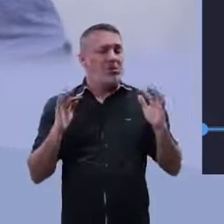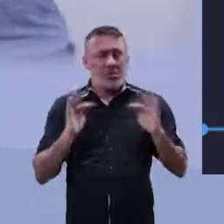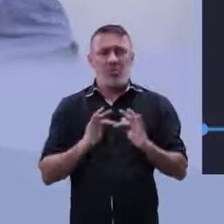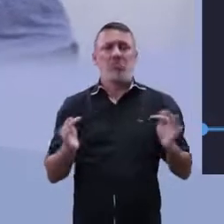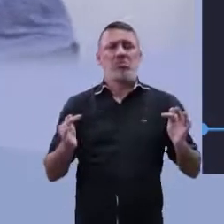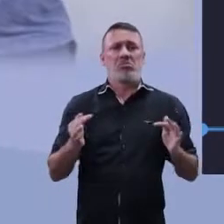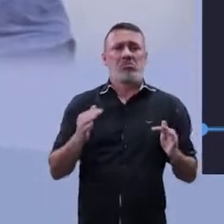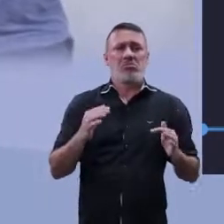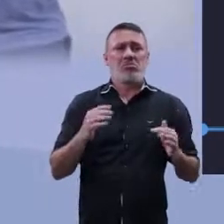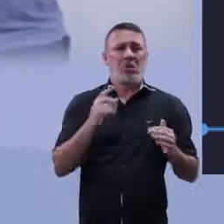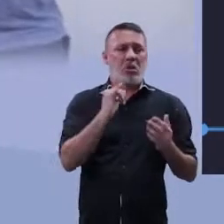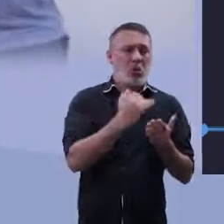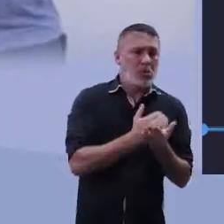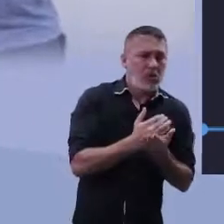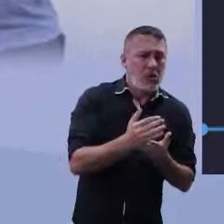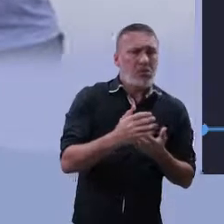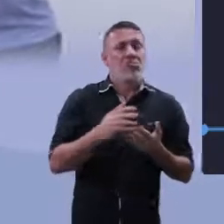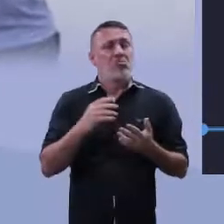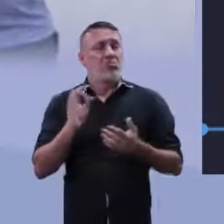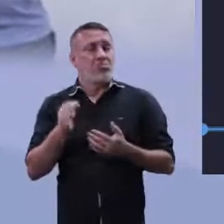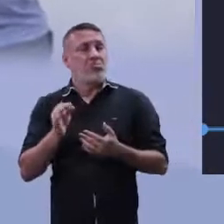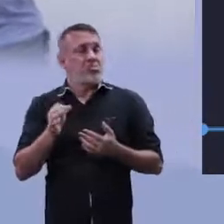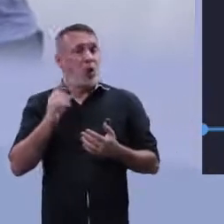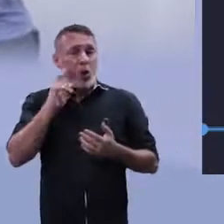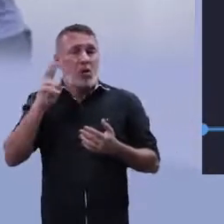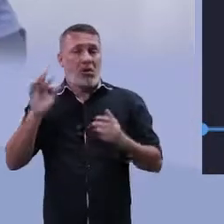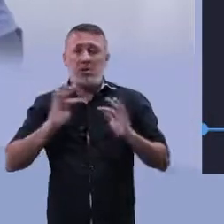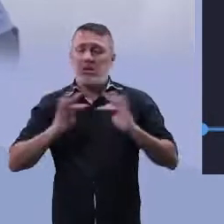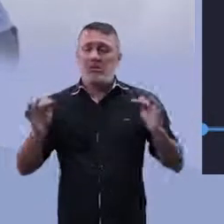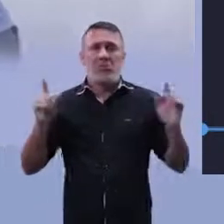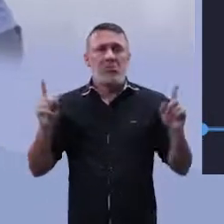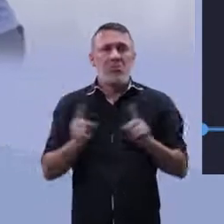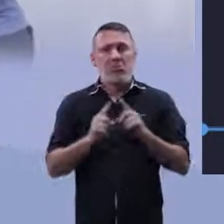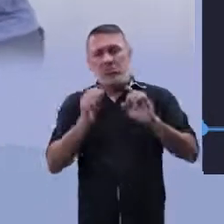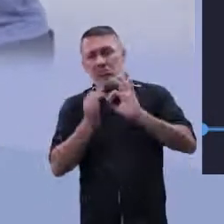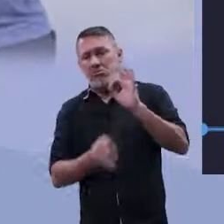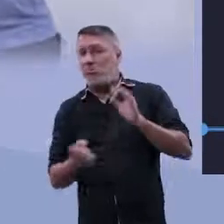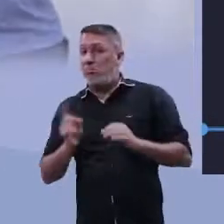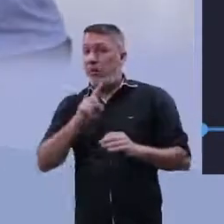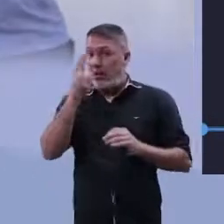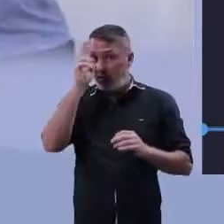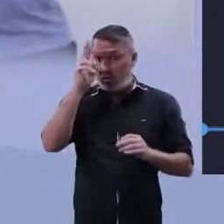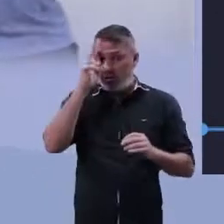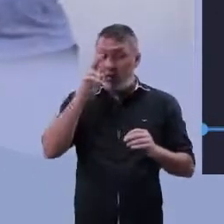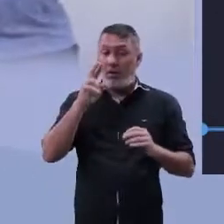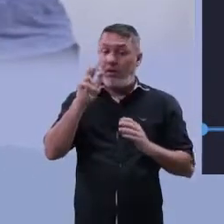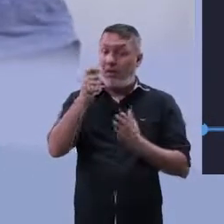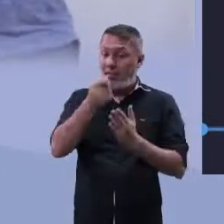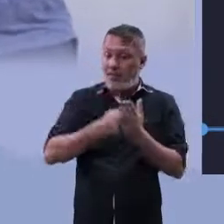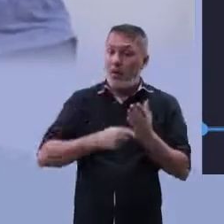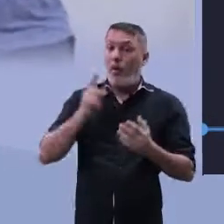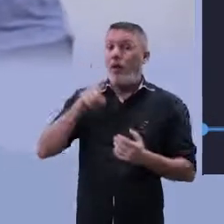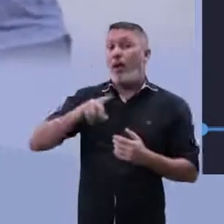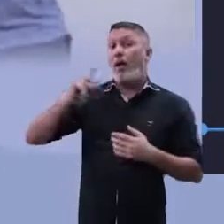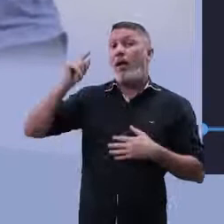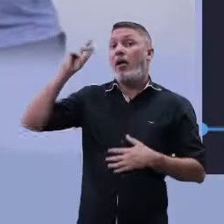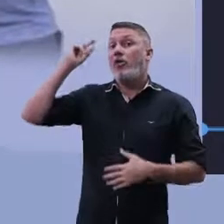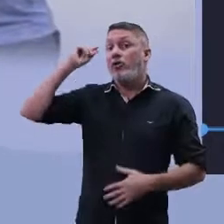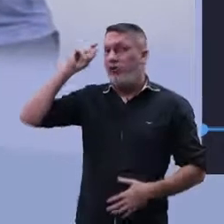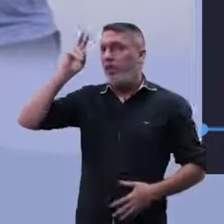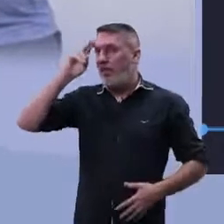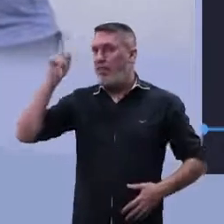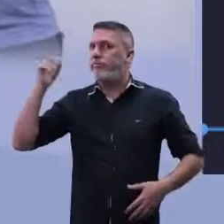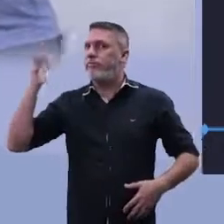também 2 períodos na introdução. É isso mesmo, é uma redação muito curta. Lembrando, nós estamos avaliando uma redação